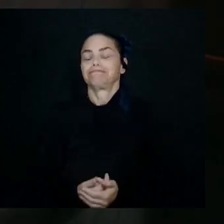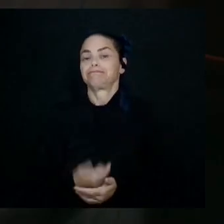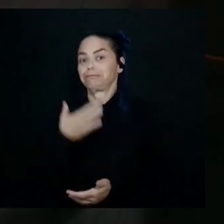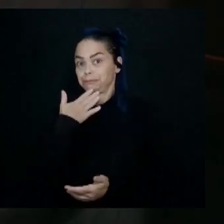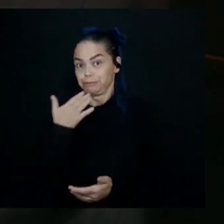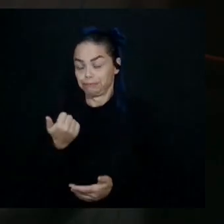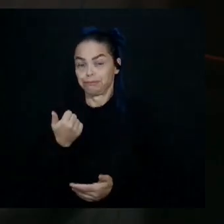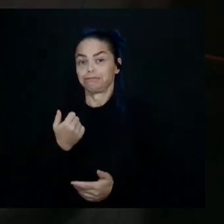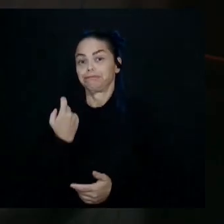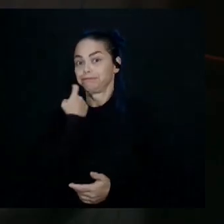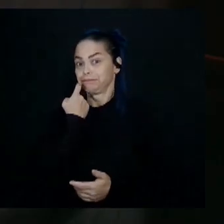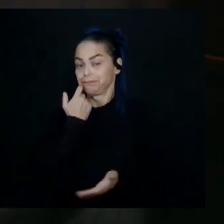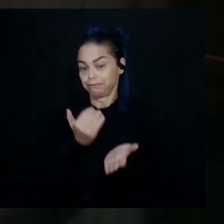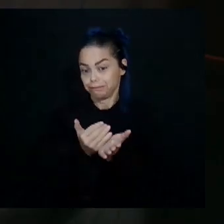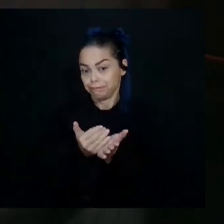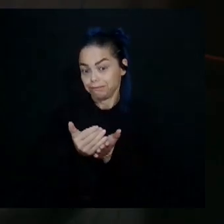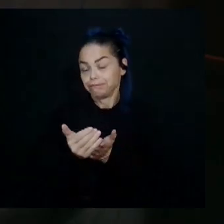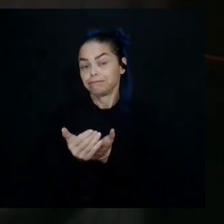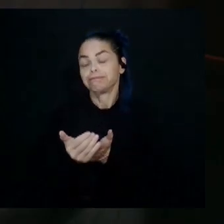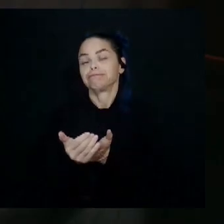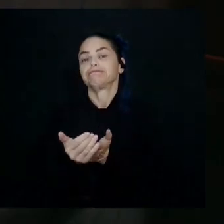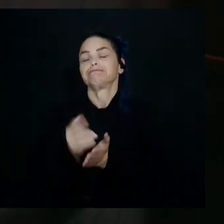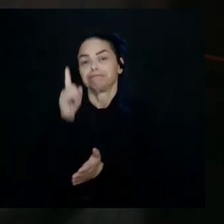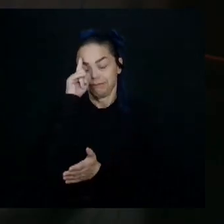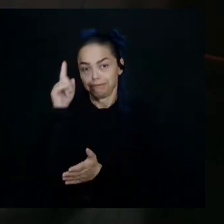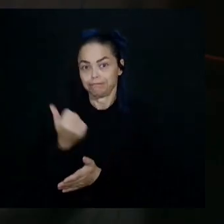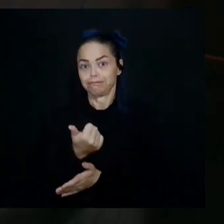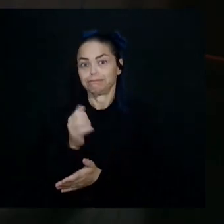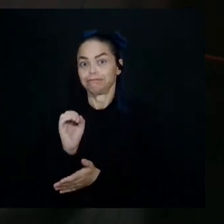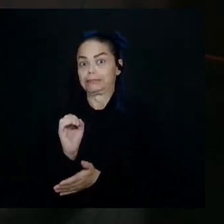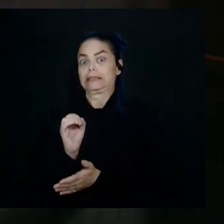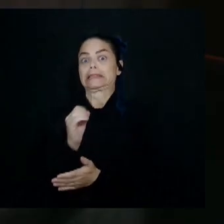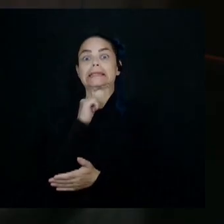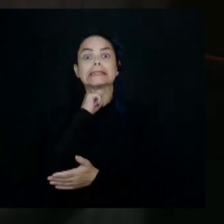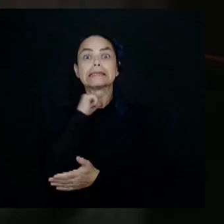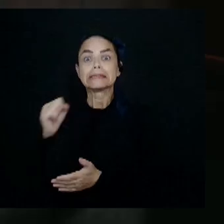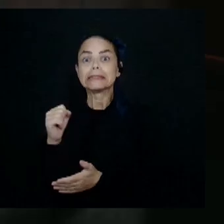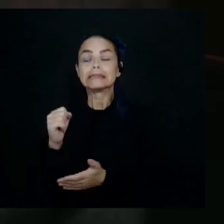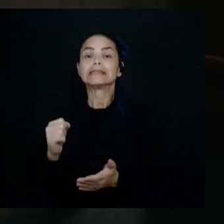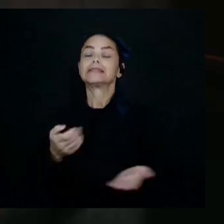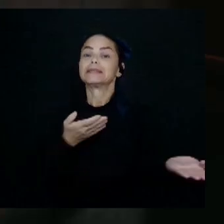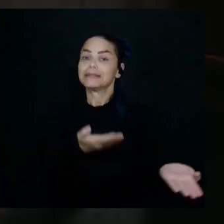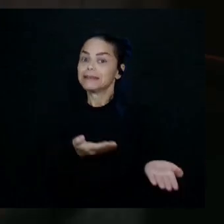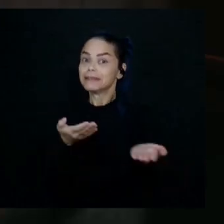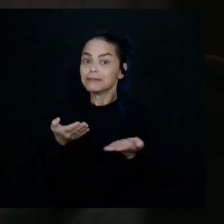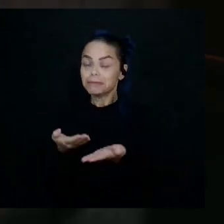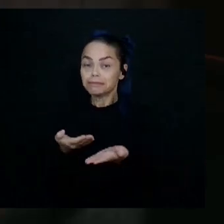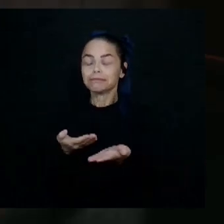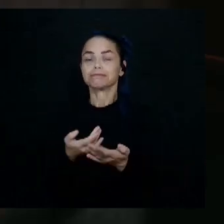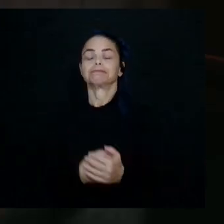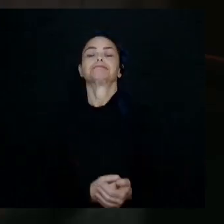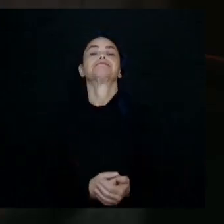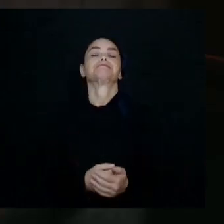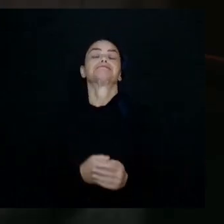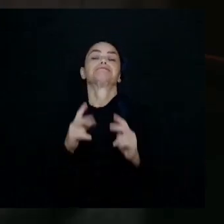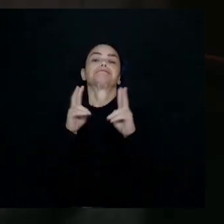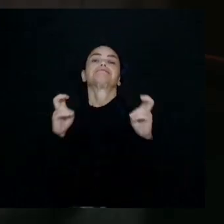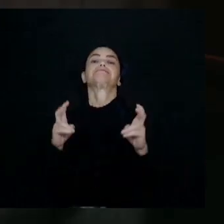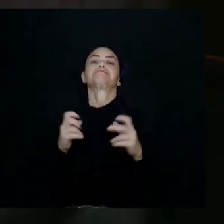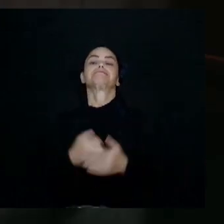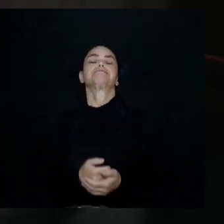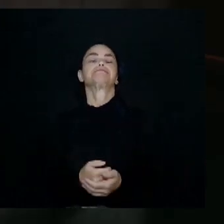está começando, dia 10 de abril. Seja bem-vindo. Gente, seguinte, o assunto de hoje é